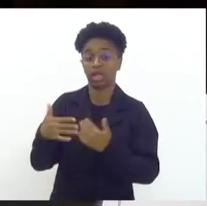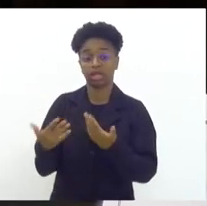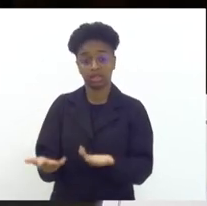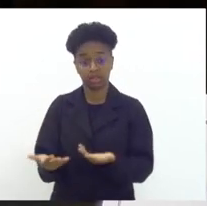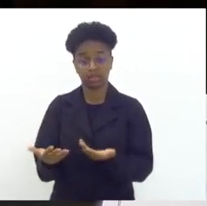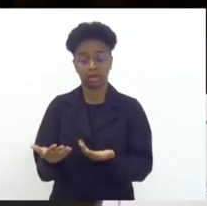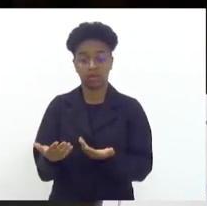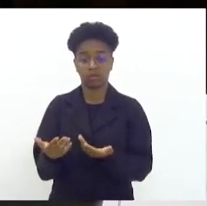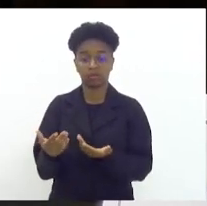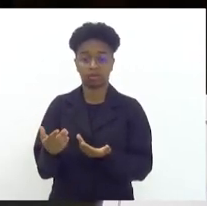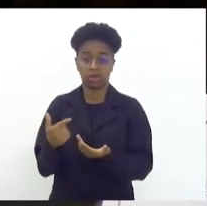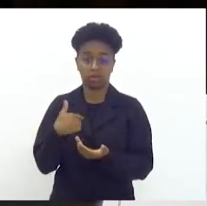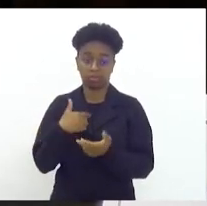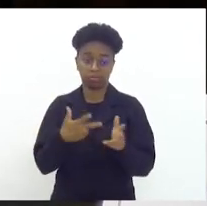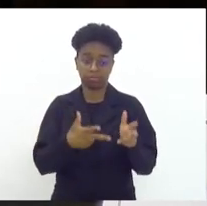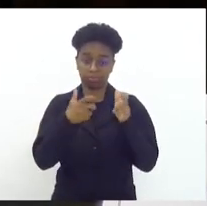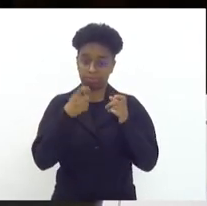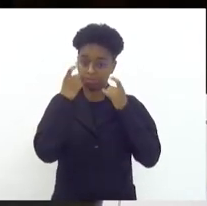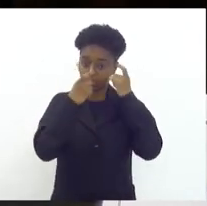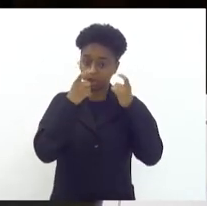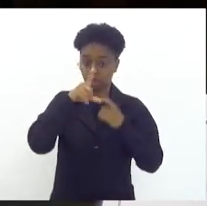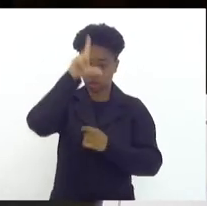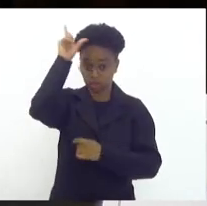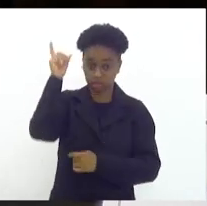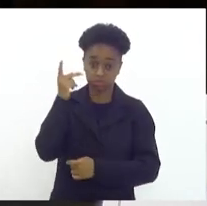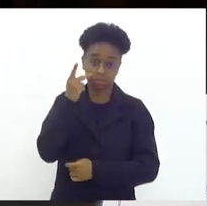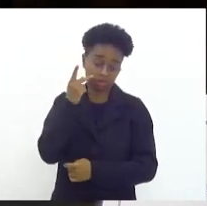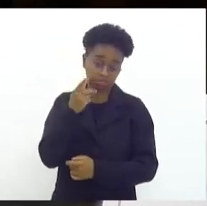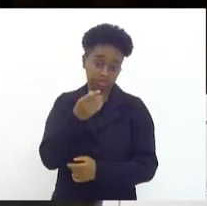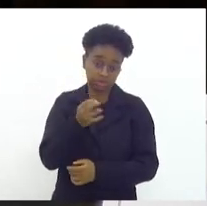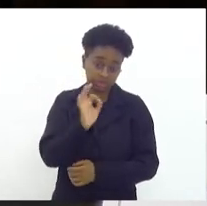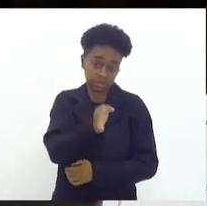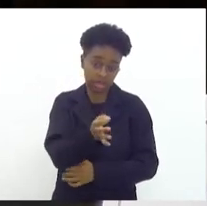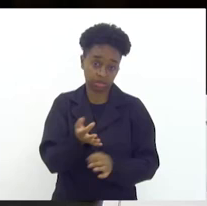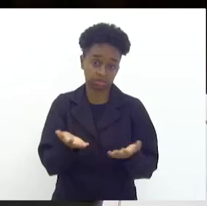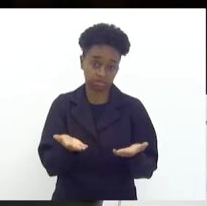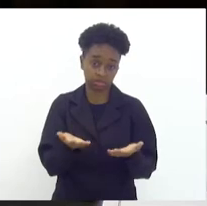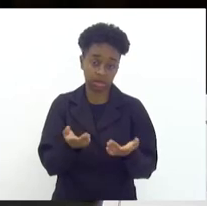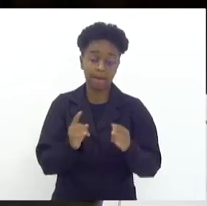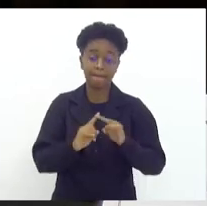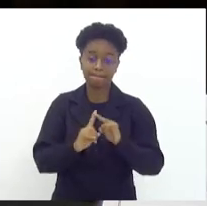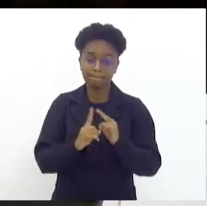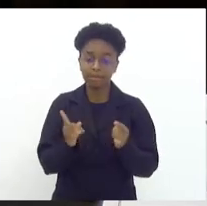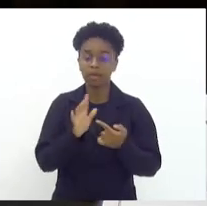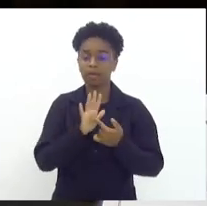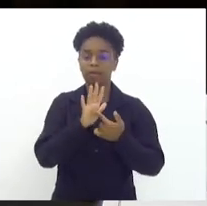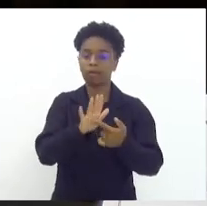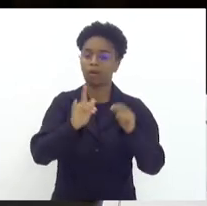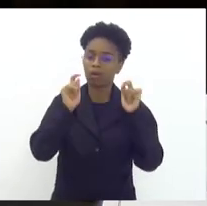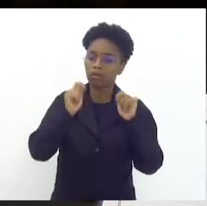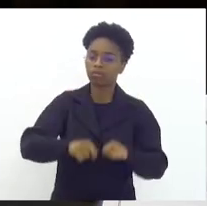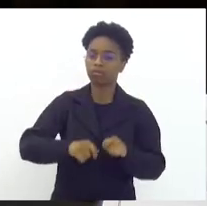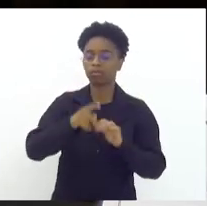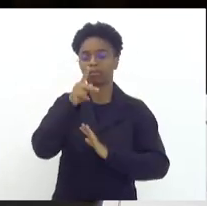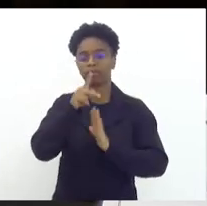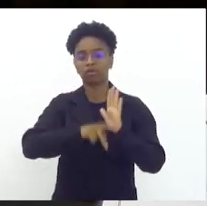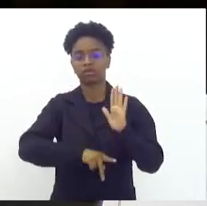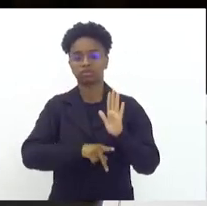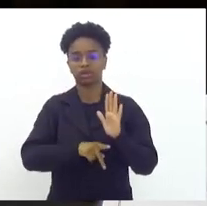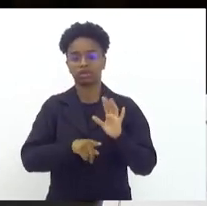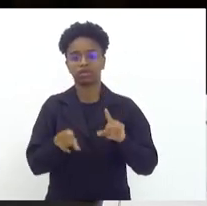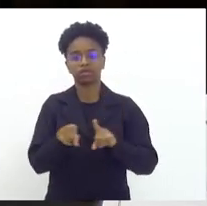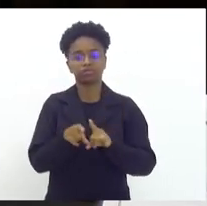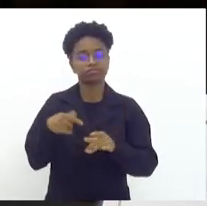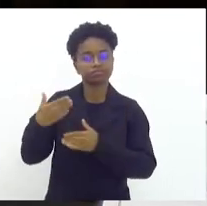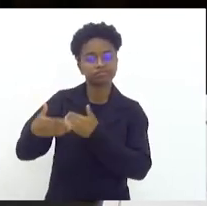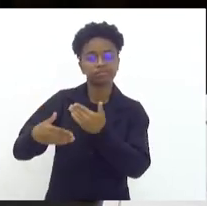dizer a preocupação do Luiz Paulo que é deputado Municipal que é claramente correta né Ela traz uma possibilidade de um projeto na medida em que ela